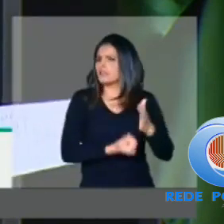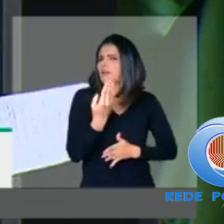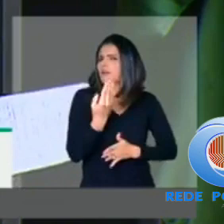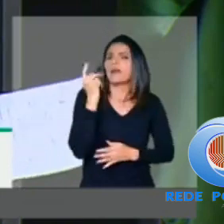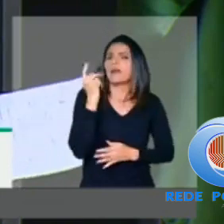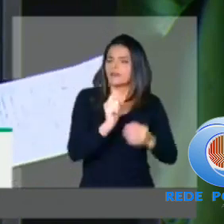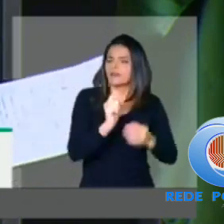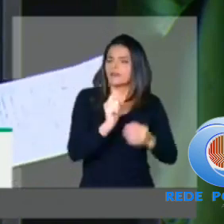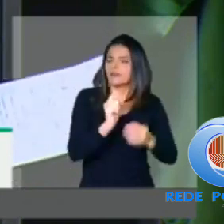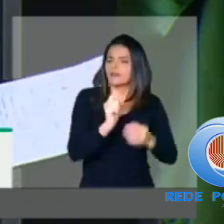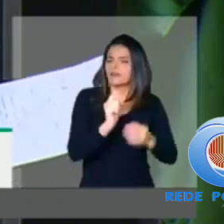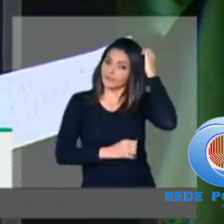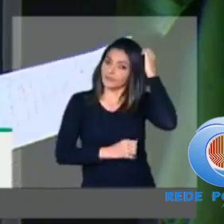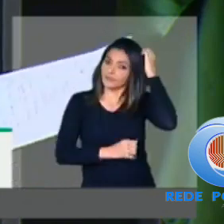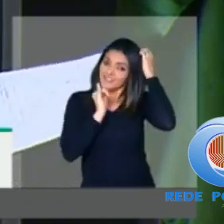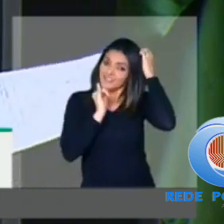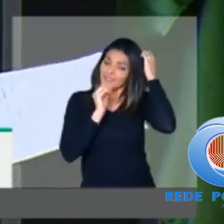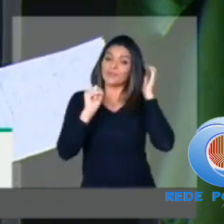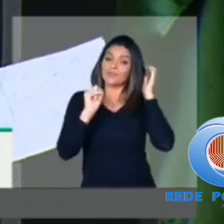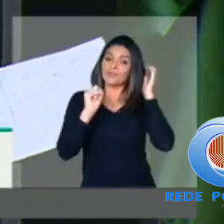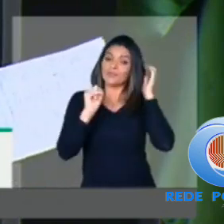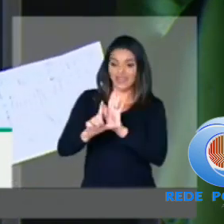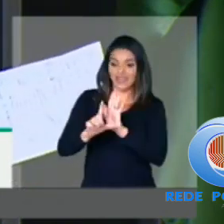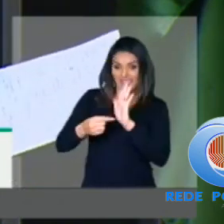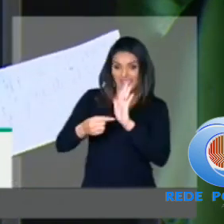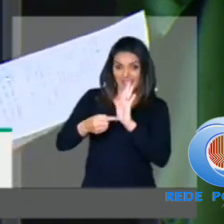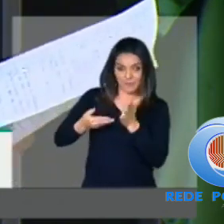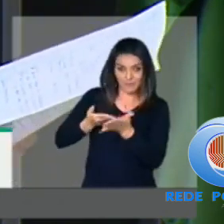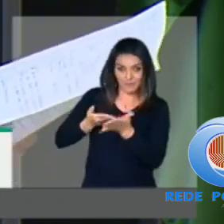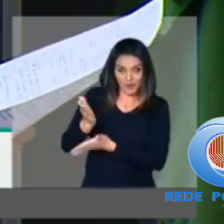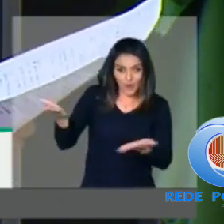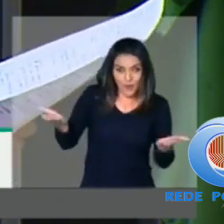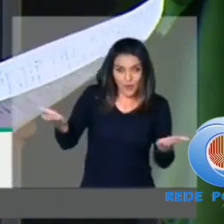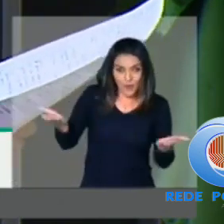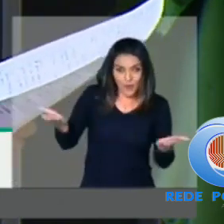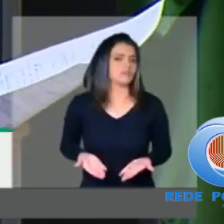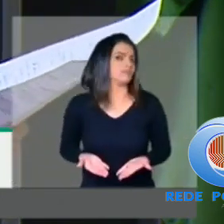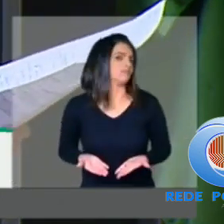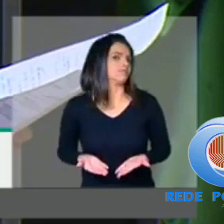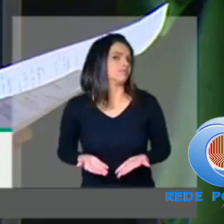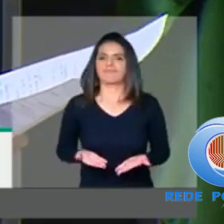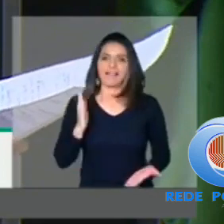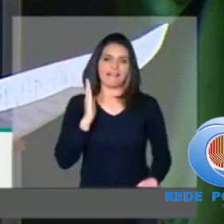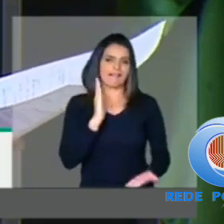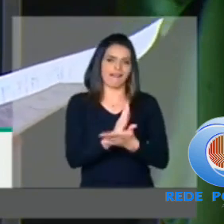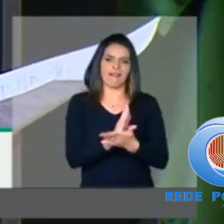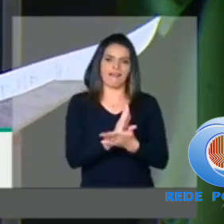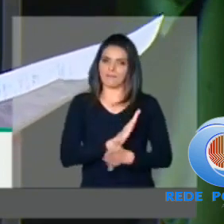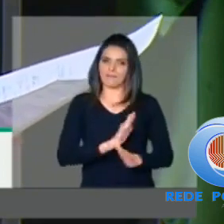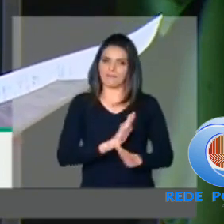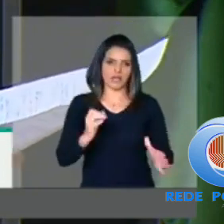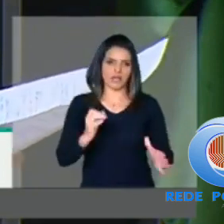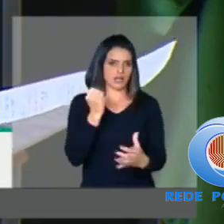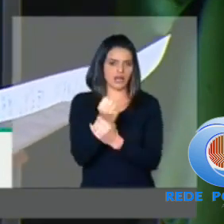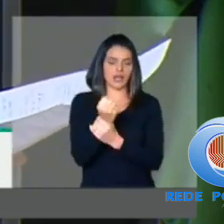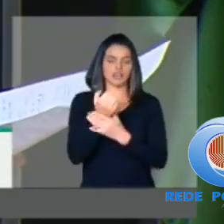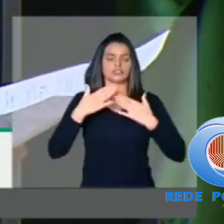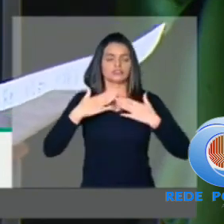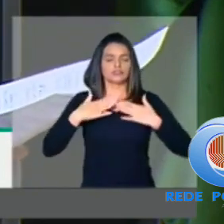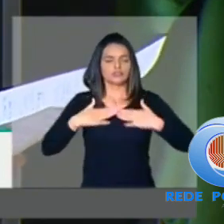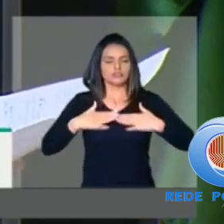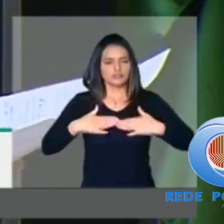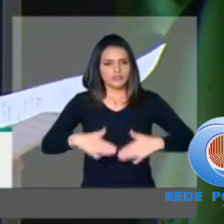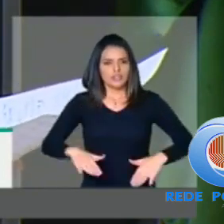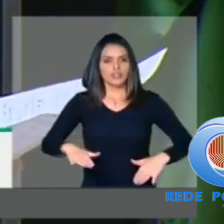exemplo, votarmos uma lei como essa que querem votar hoje, não haverá mais a garantia do